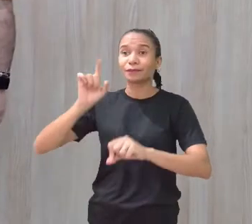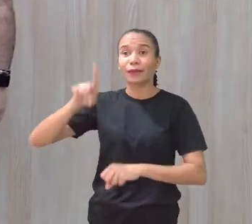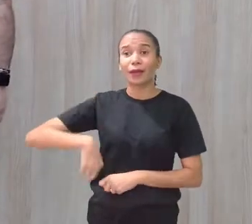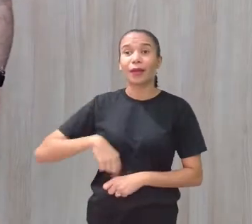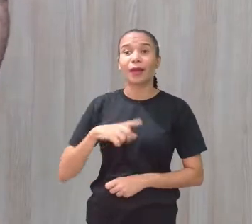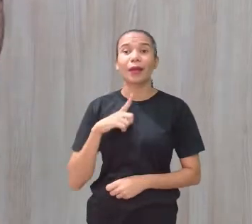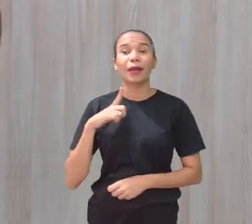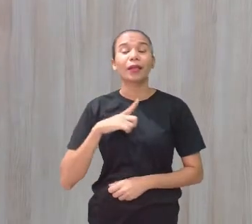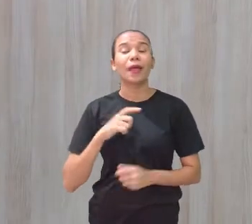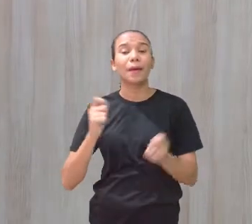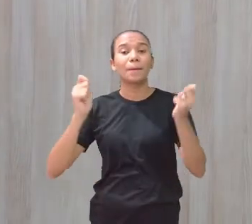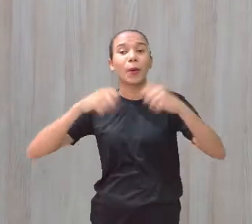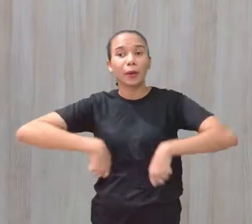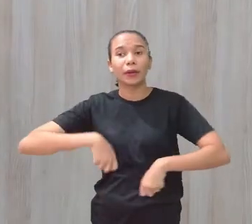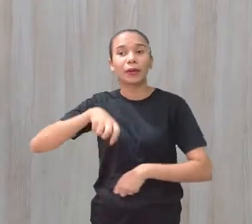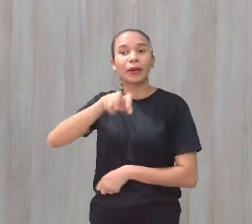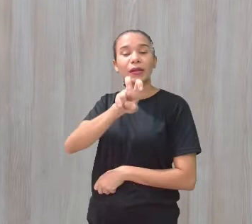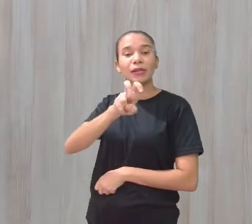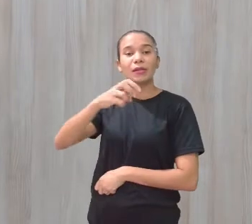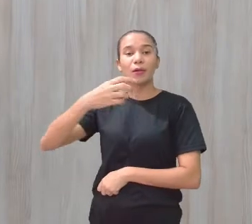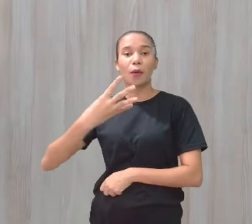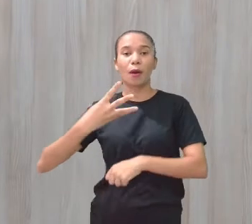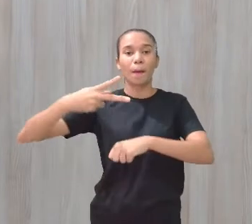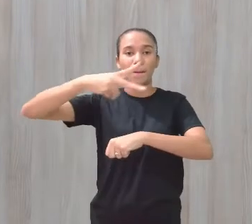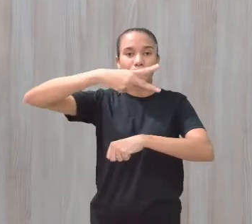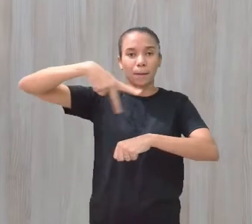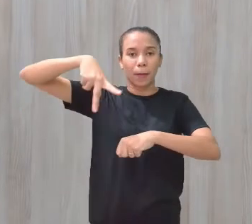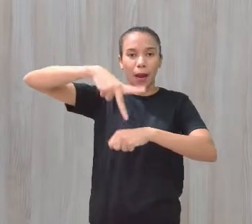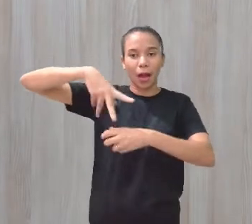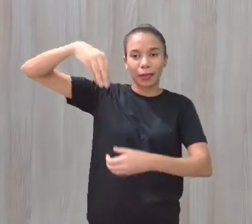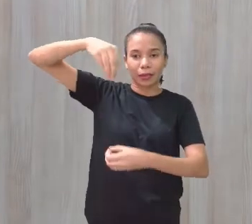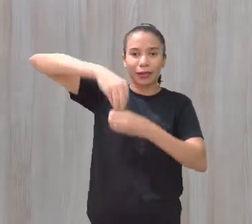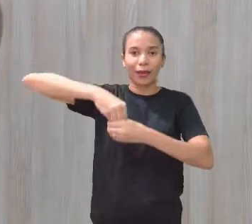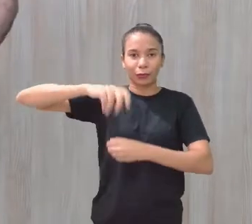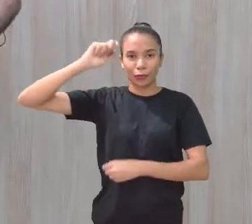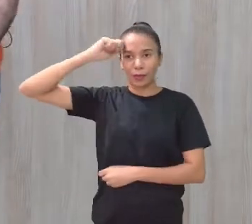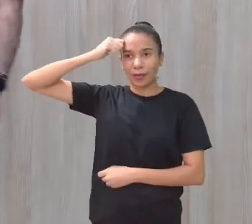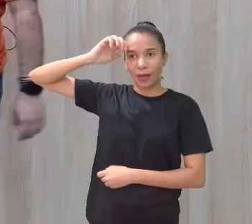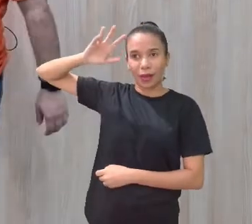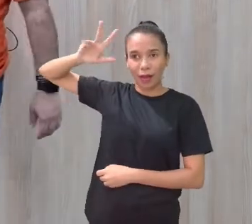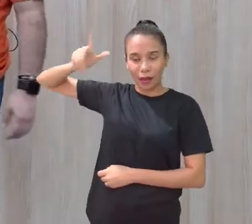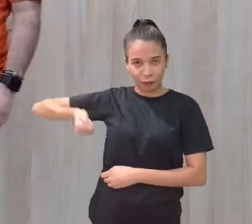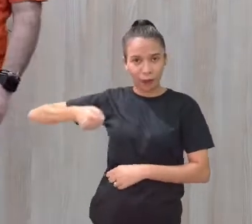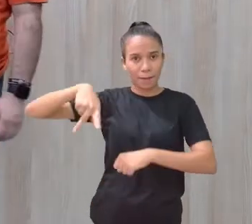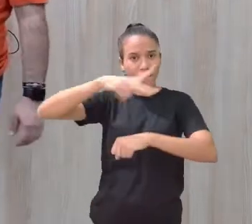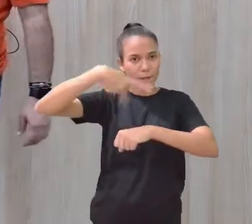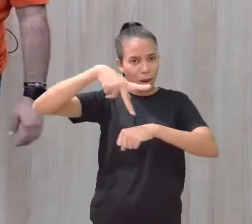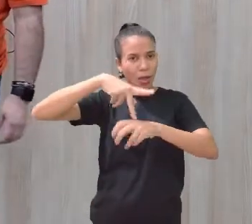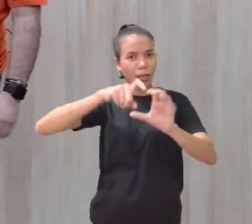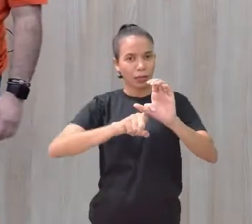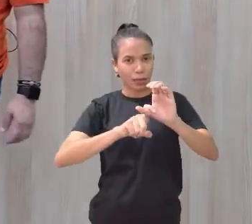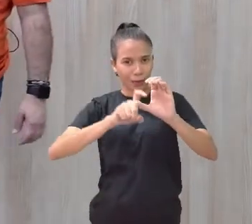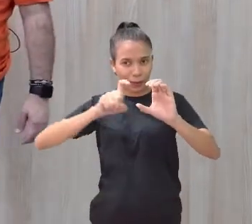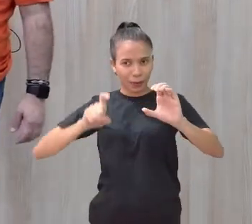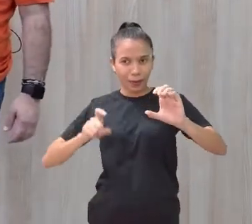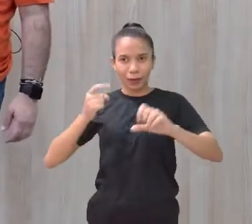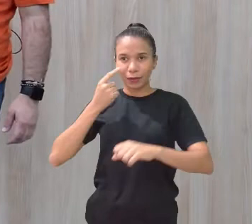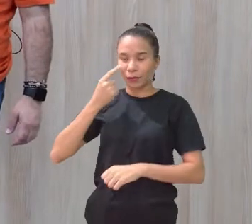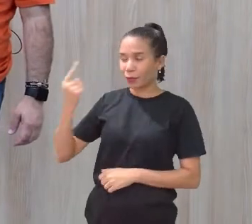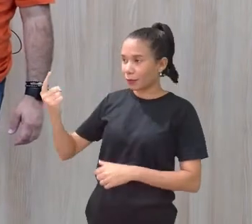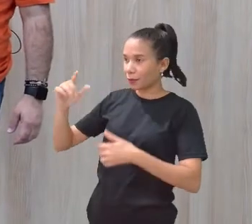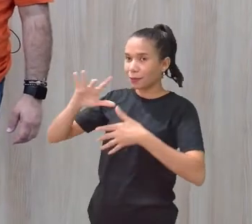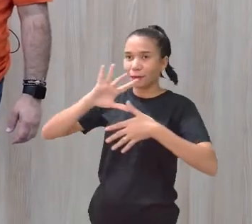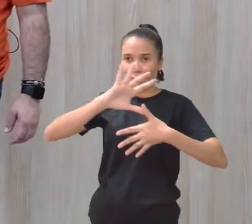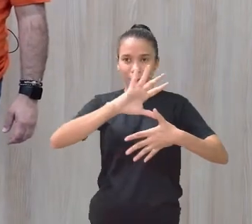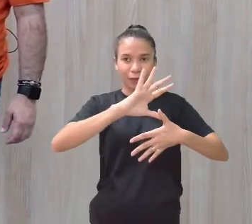informação, possui 54 países independentes. Então, deixa eu ver se eu coloquei o mapa